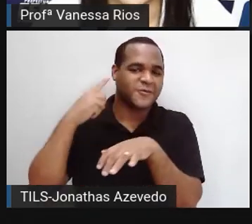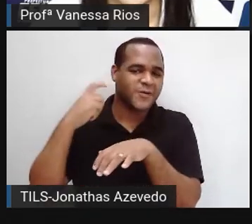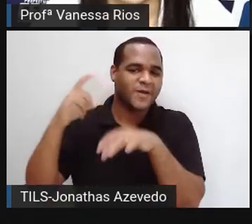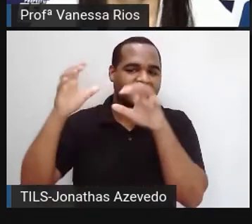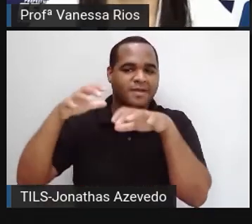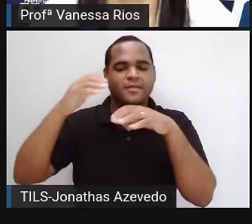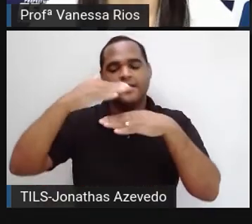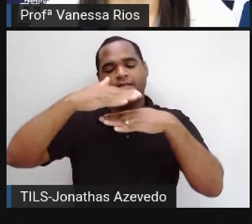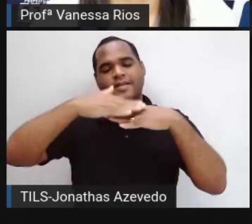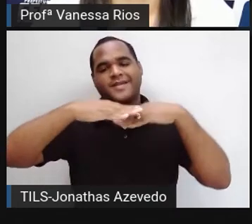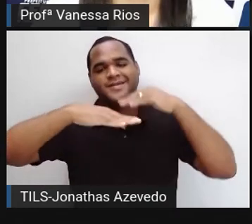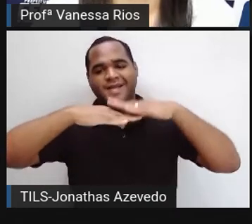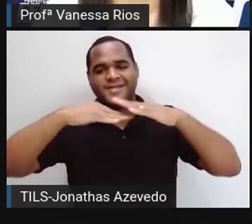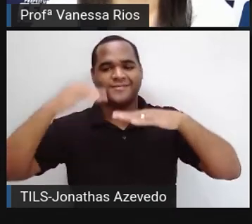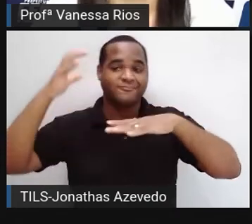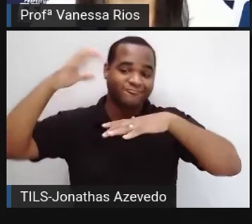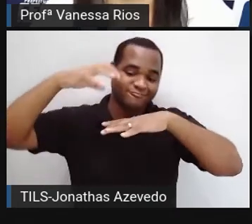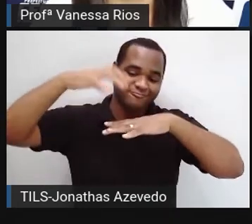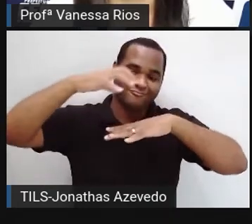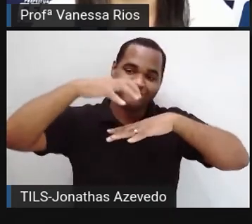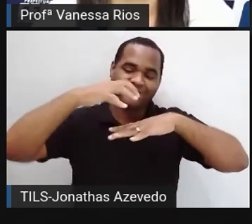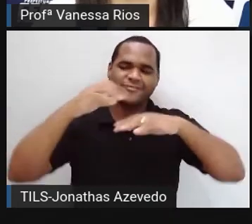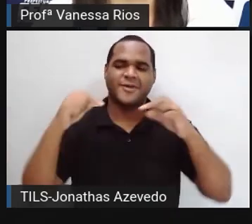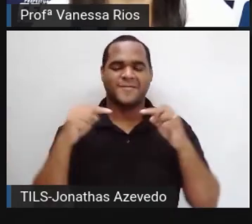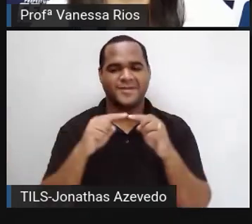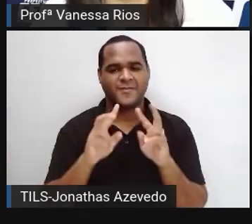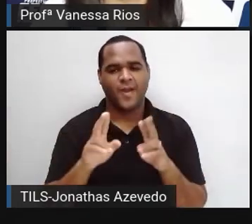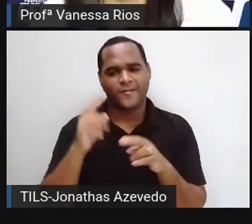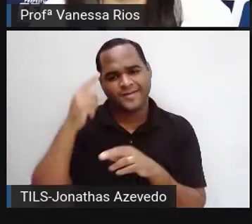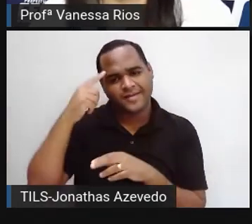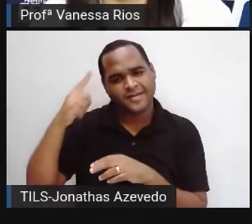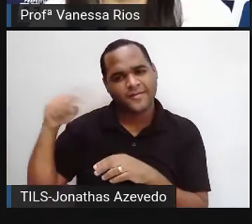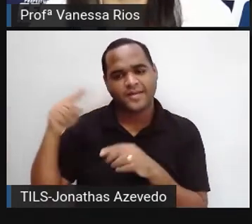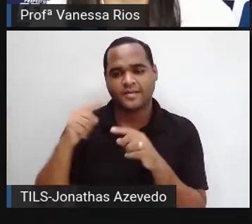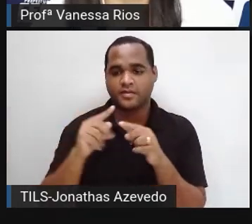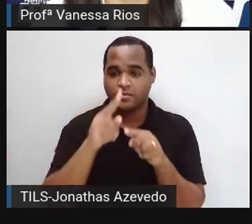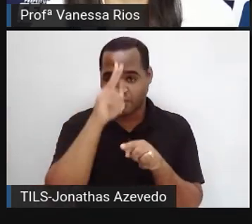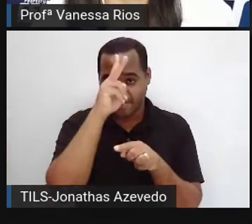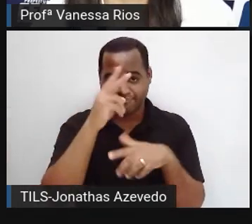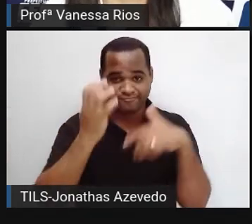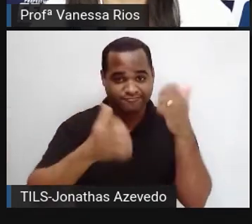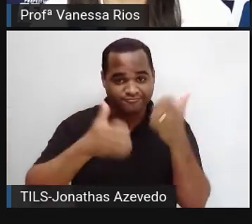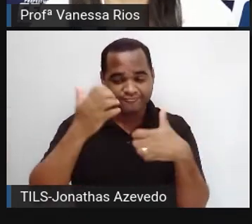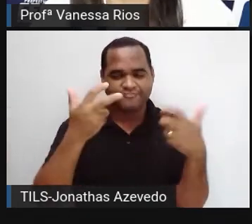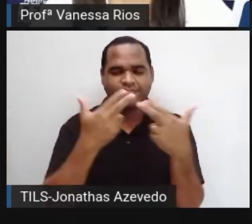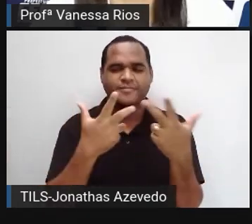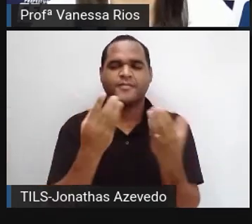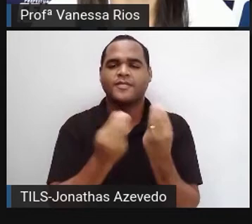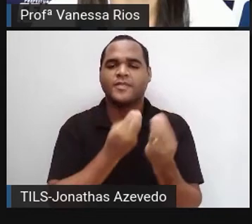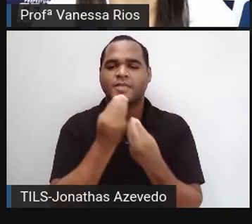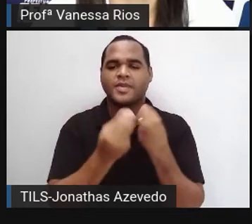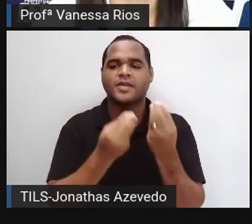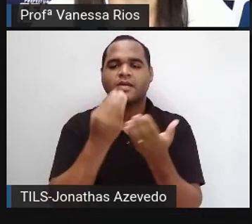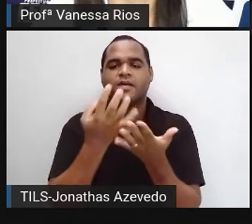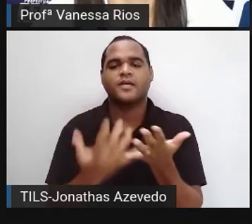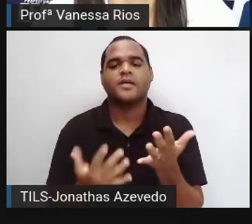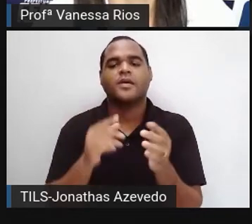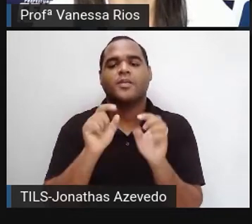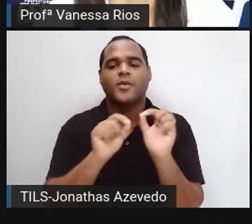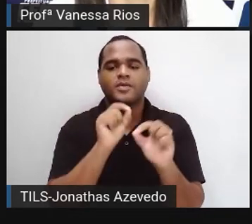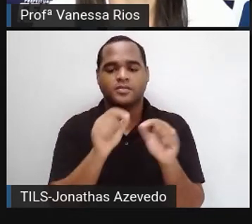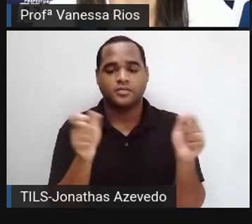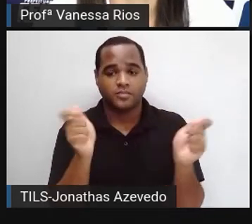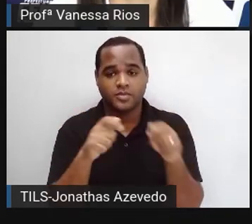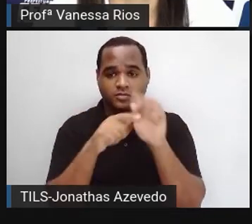telhado. Lembra aí da aula anterior, falando sobre contação de história? Pois é, esse instrumento pode ajudar, inclusive, né,